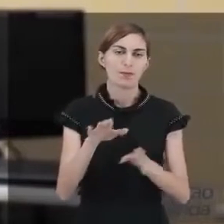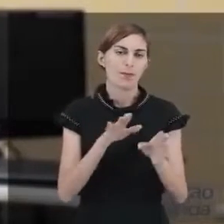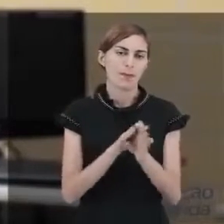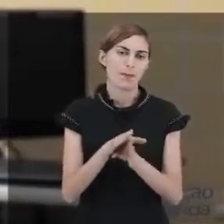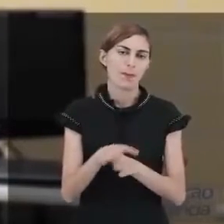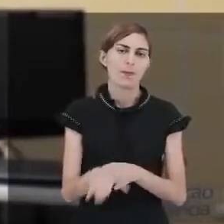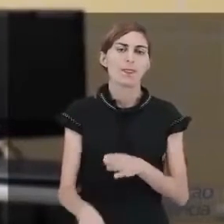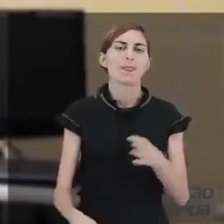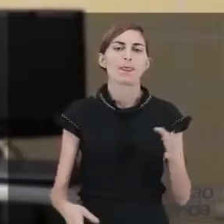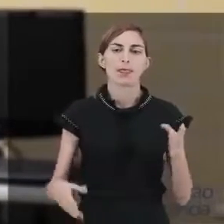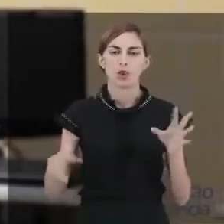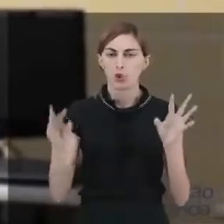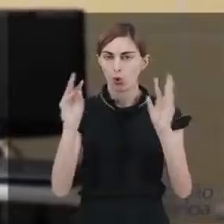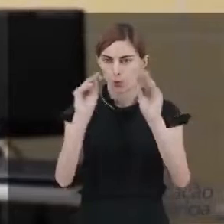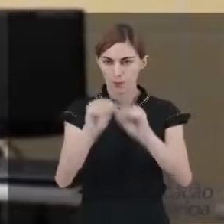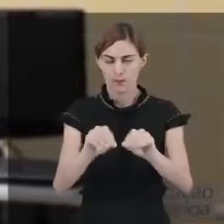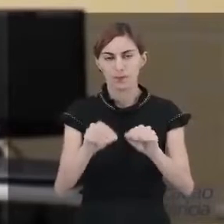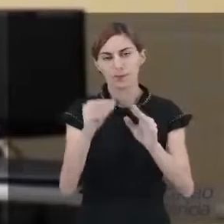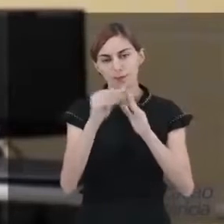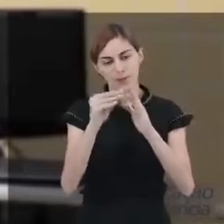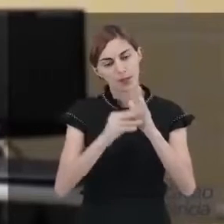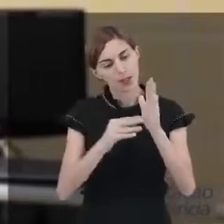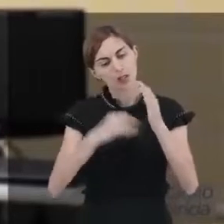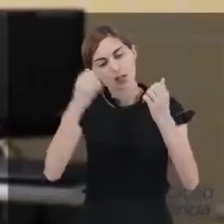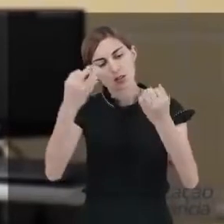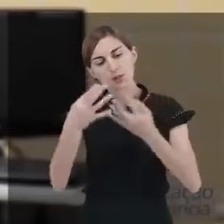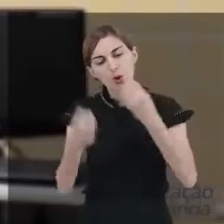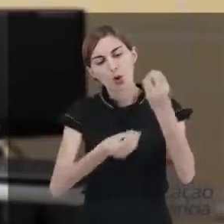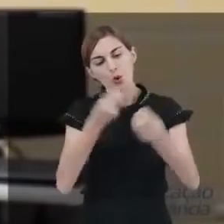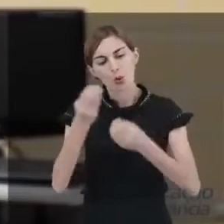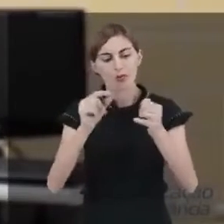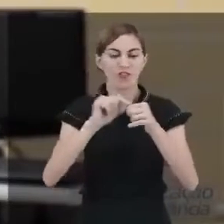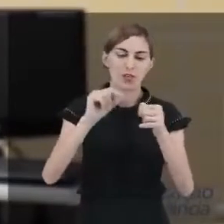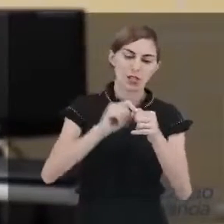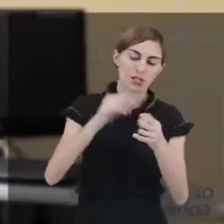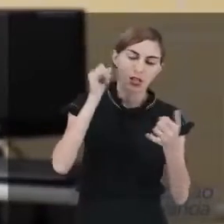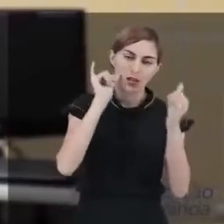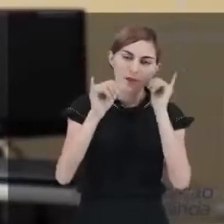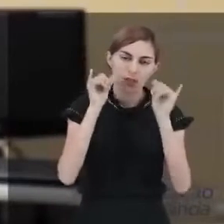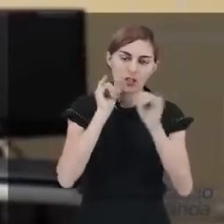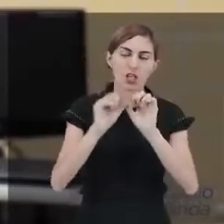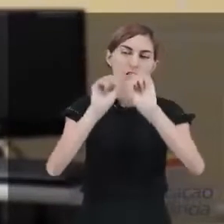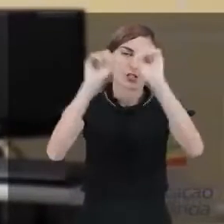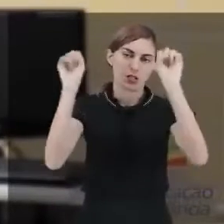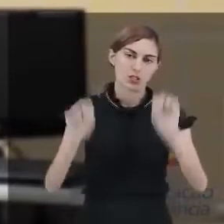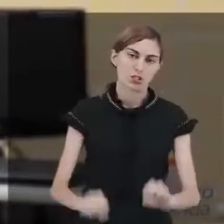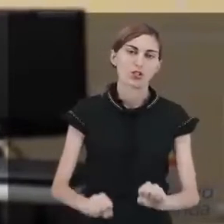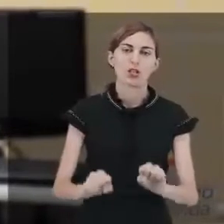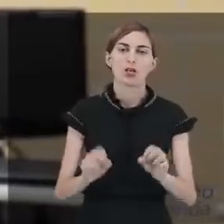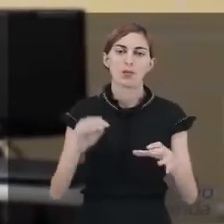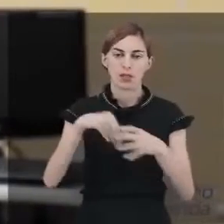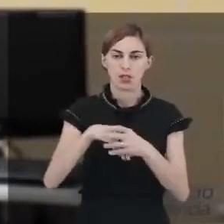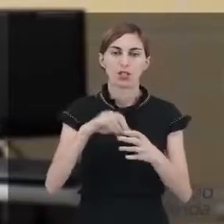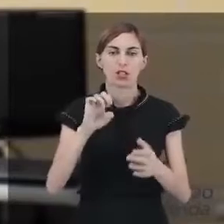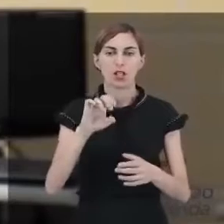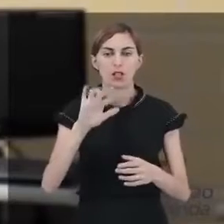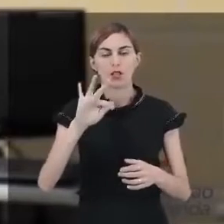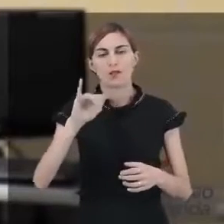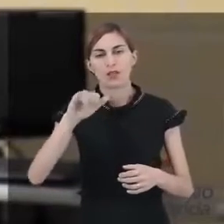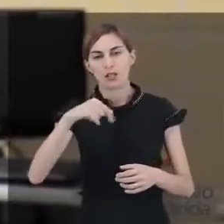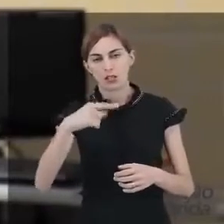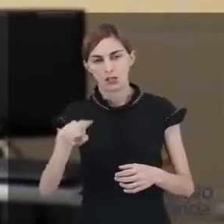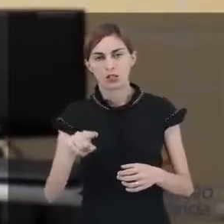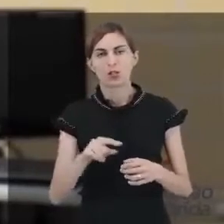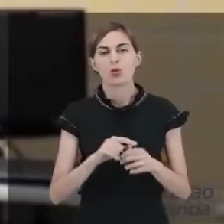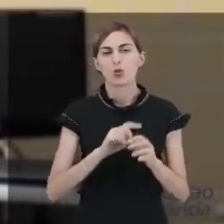orientadoras, normas que colocam como deve ser feito e como é que deve ser instalado um sistema numa edificação desse tipo. E